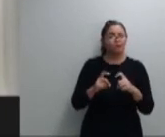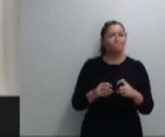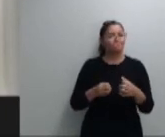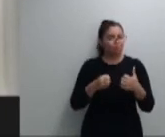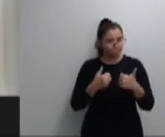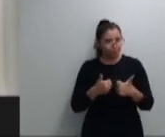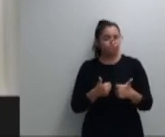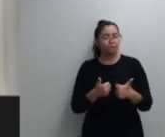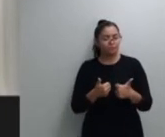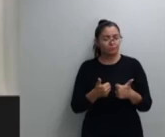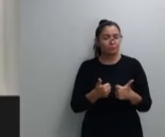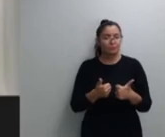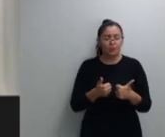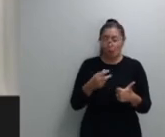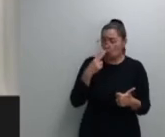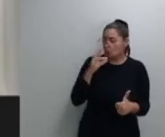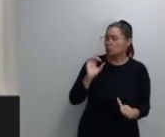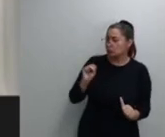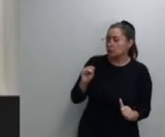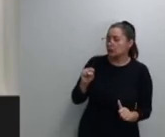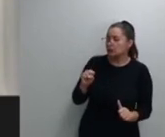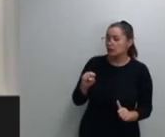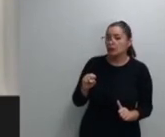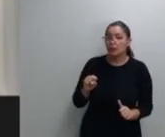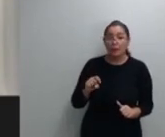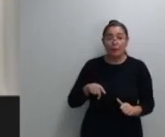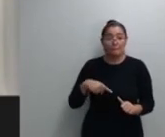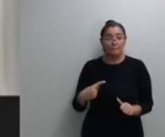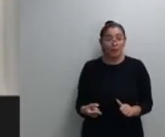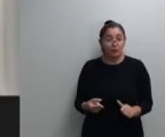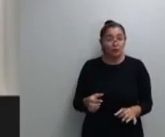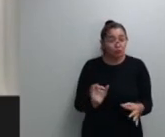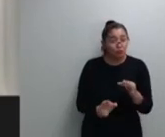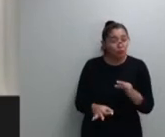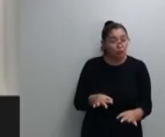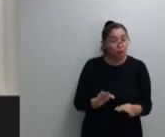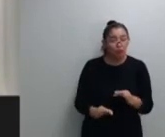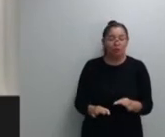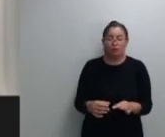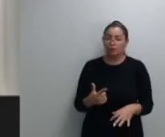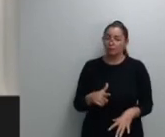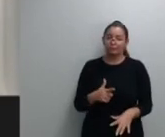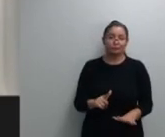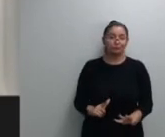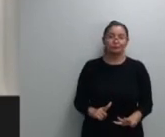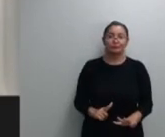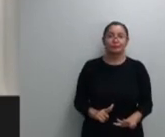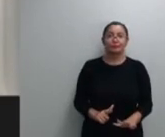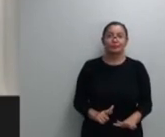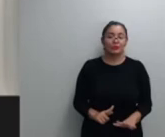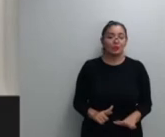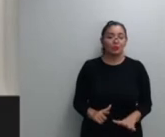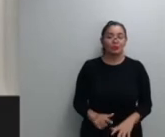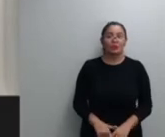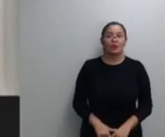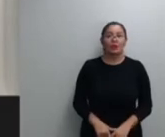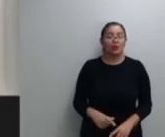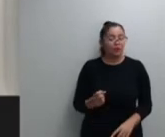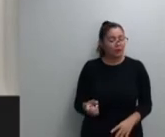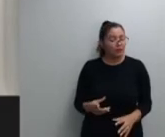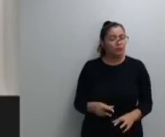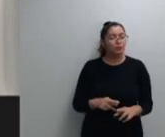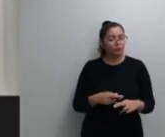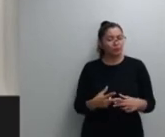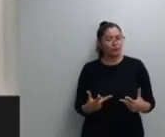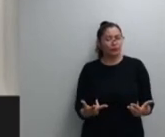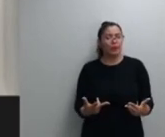que é uma solução legal. mas a solução judicial não se exaure na solução legal. Ela é criativa, ela vai além,